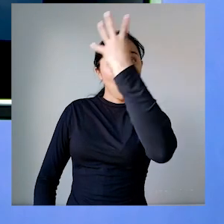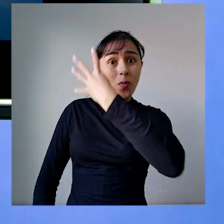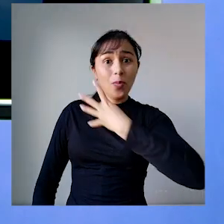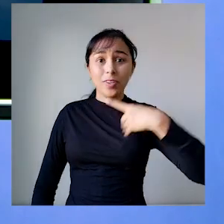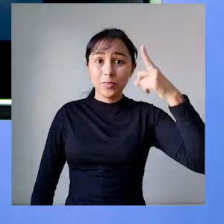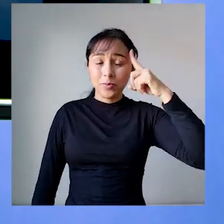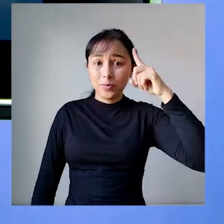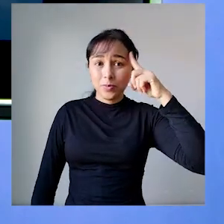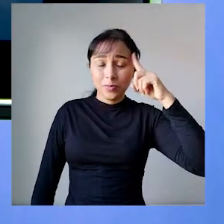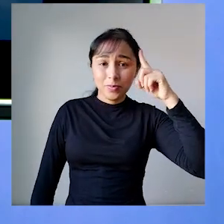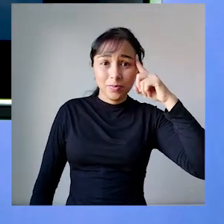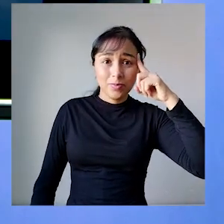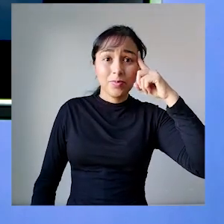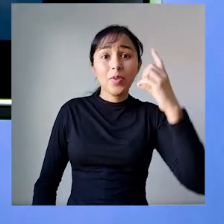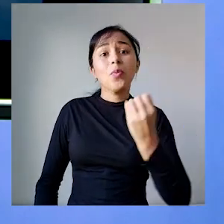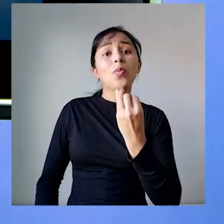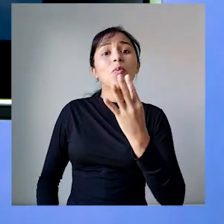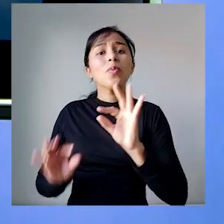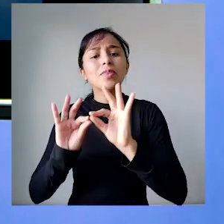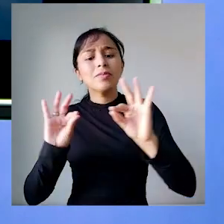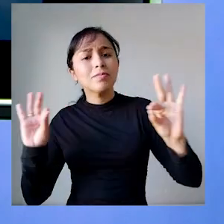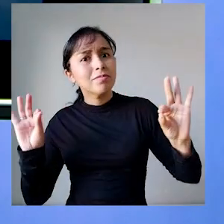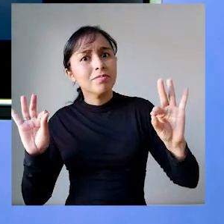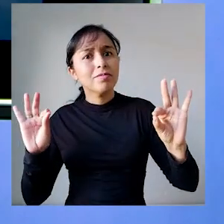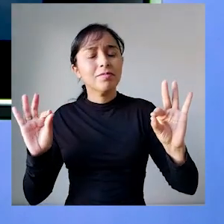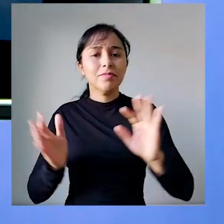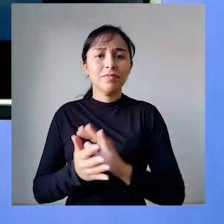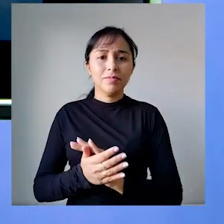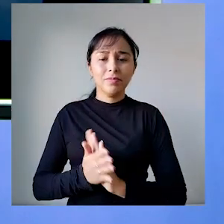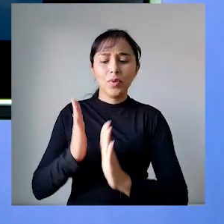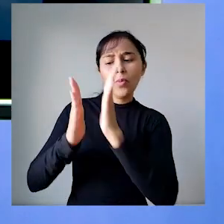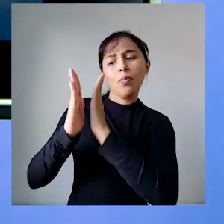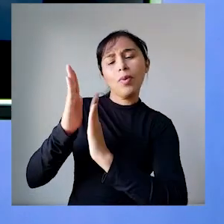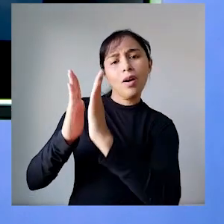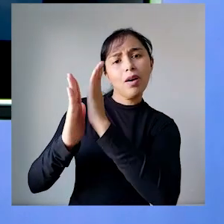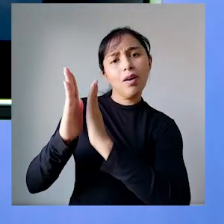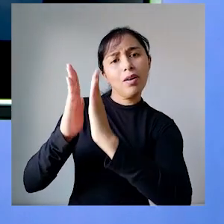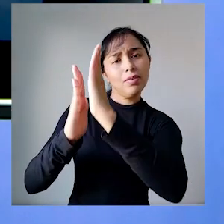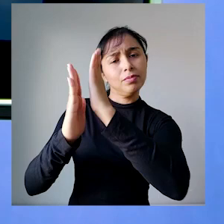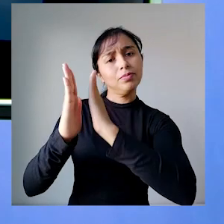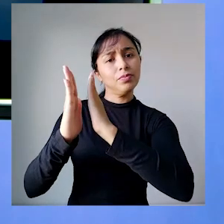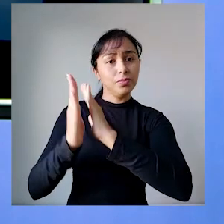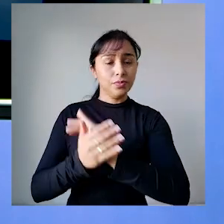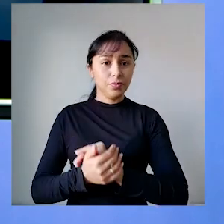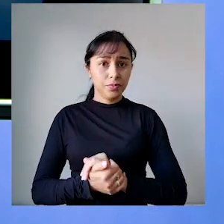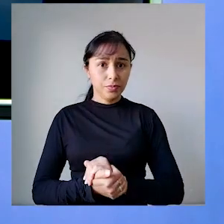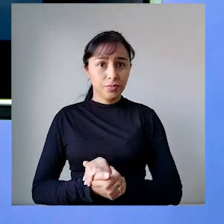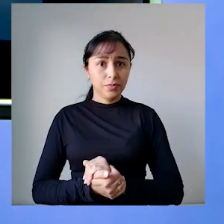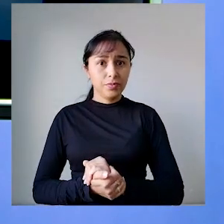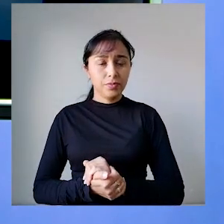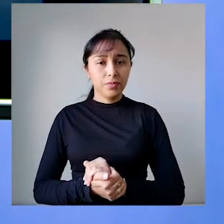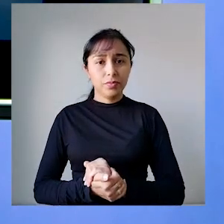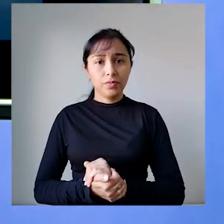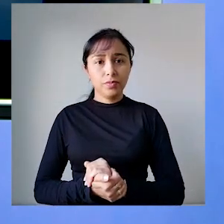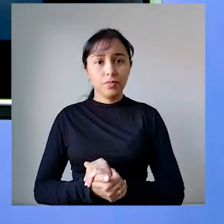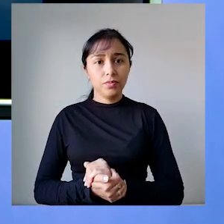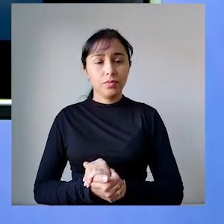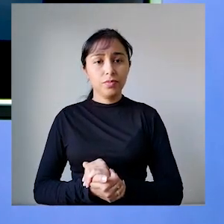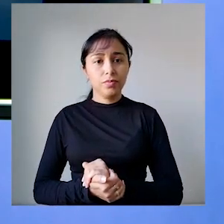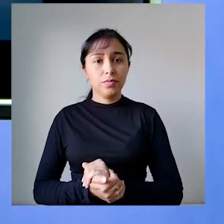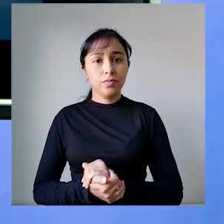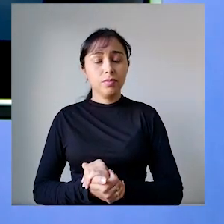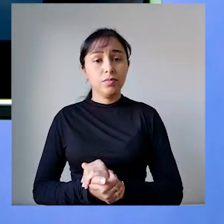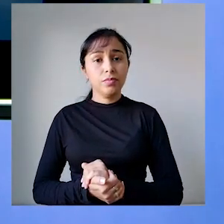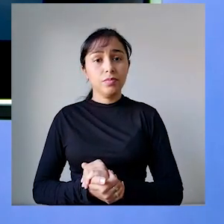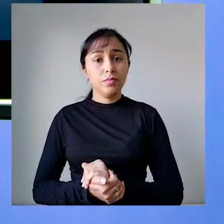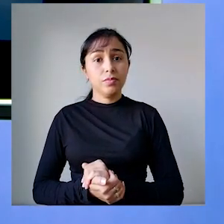2 pedreiros trabalhando 6 horas por dia conseguem rebocar 48 metros quadrados. E aqui,